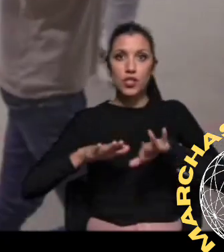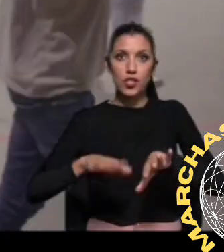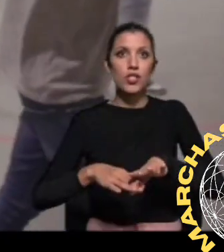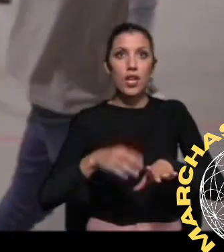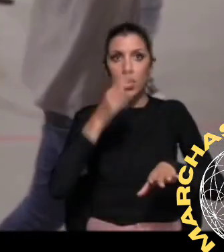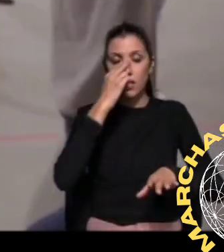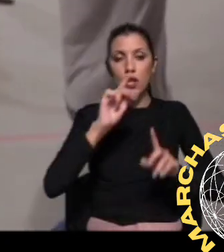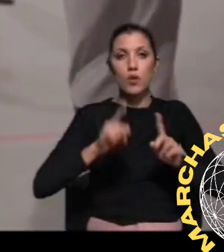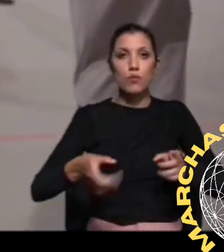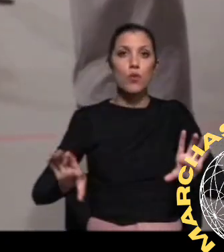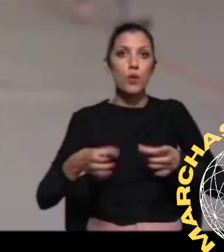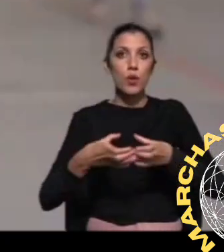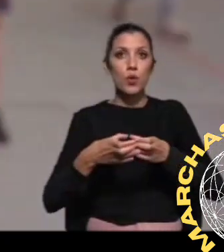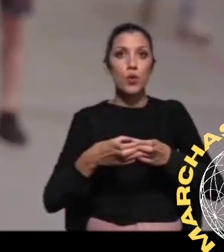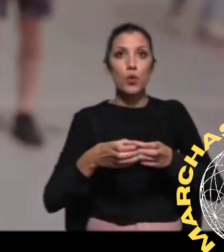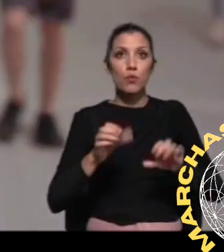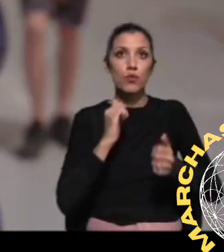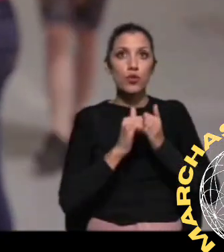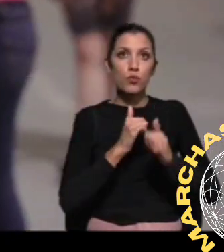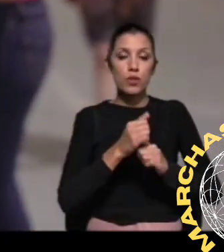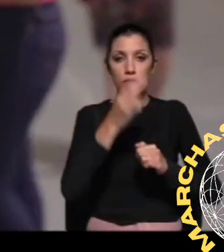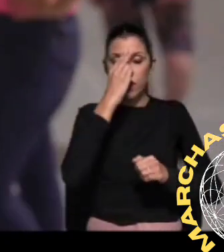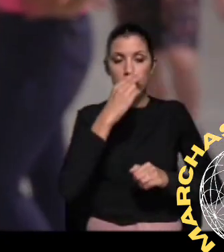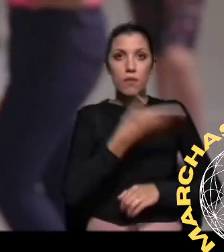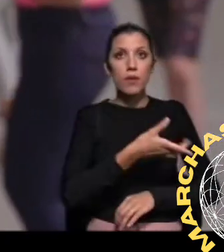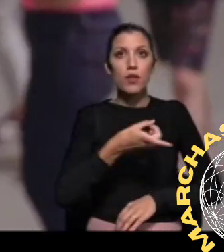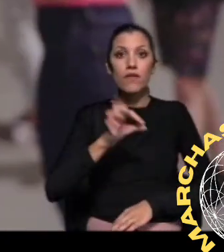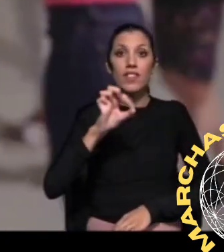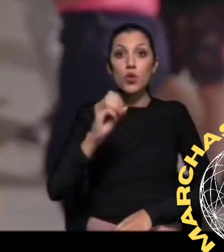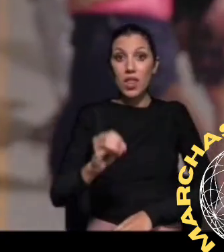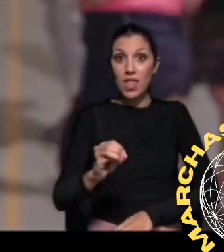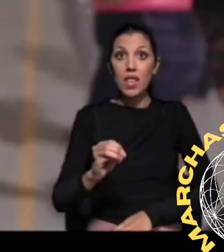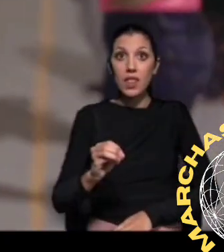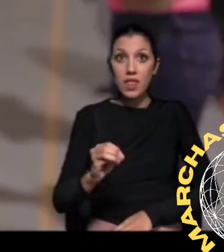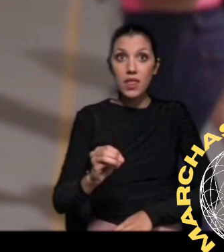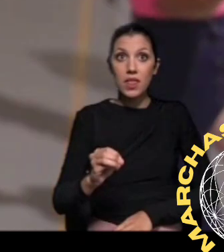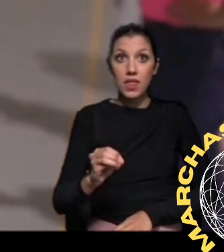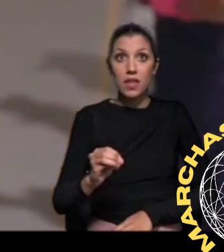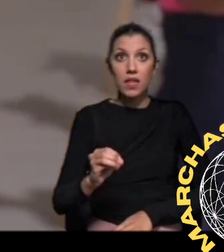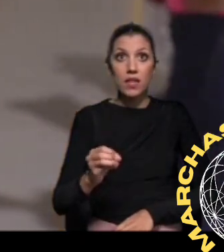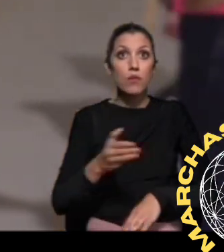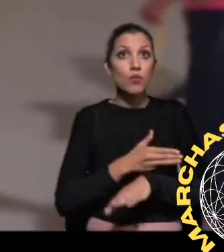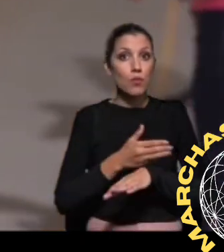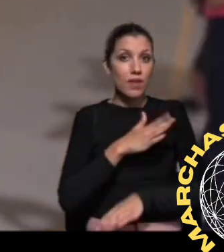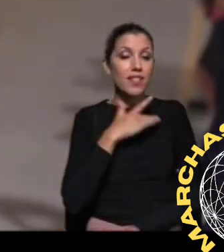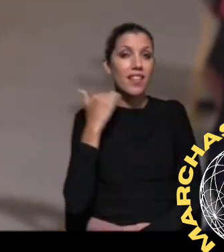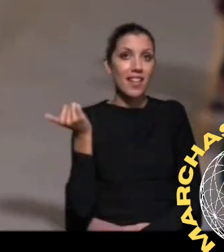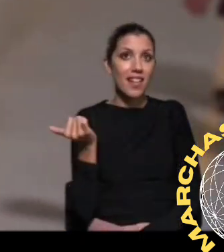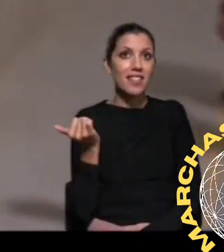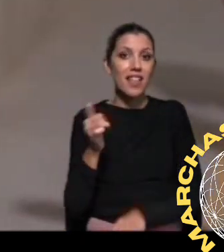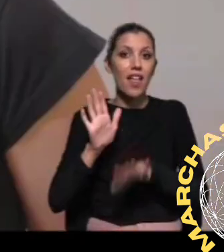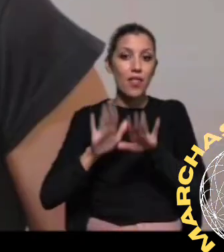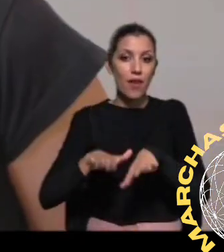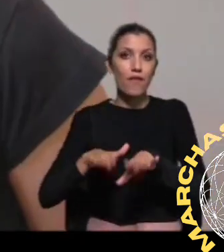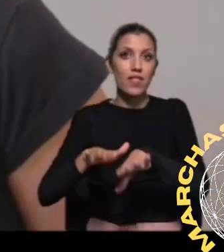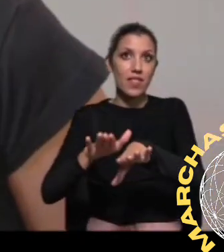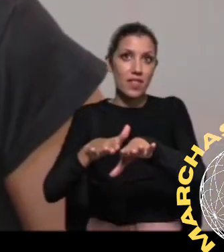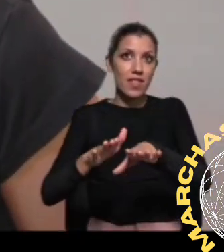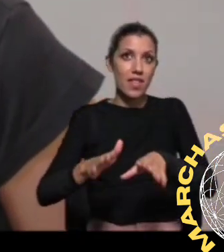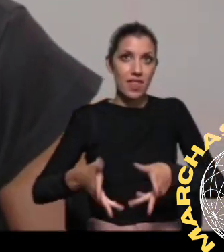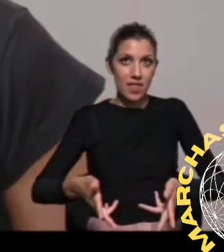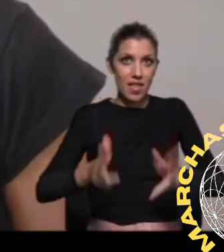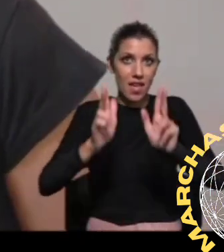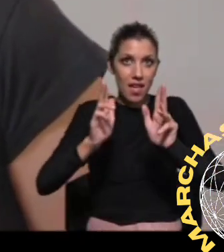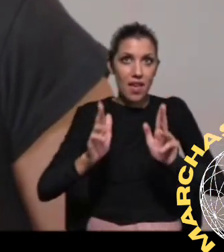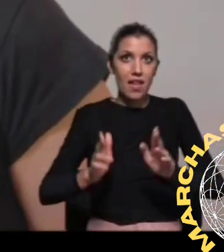Pelo Grupo Desportivo do Castelo em 1980. Temos um momento muito caricato na avenida, foi quando